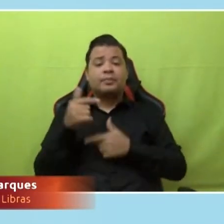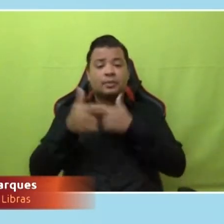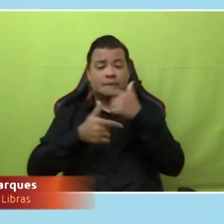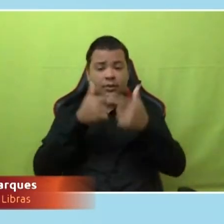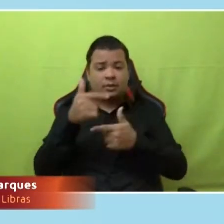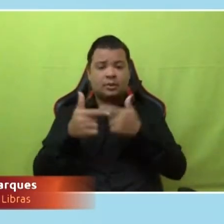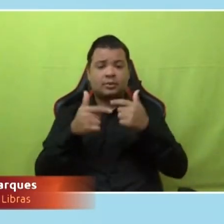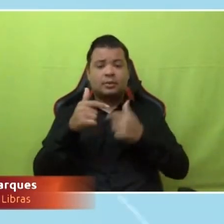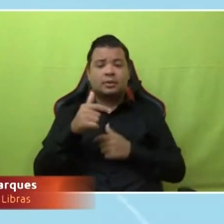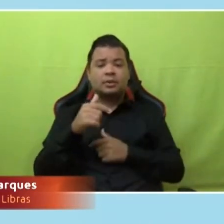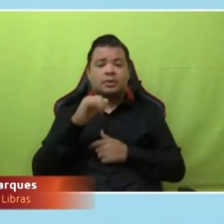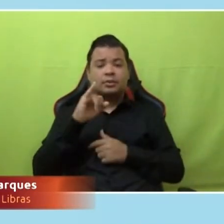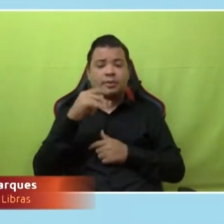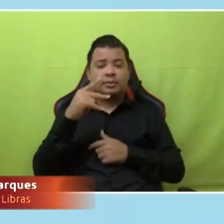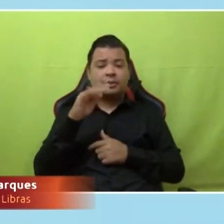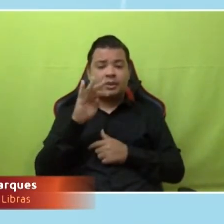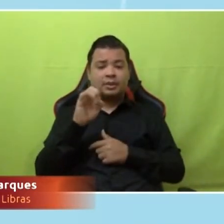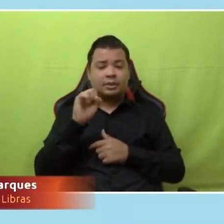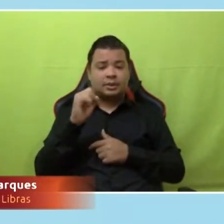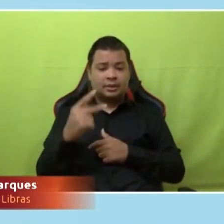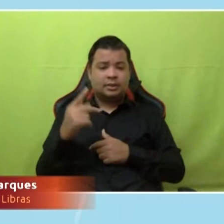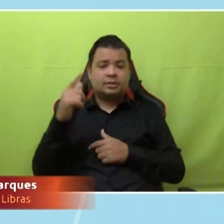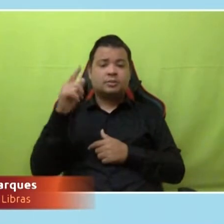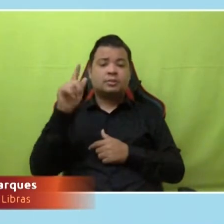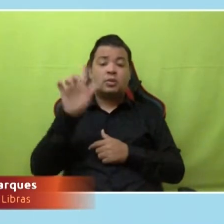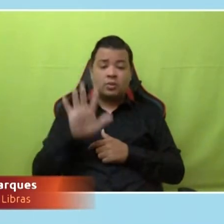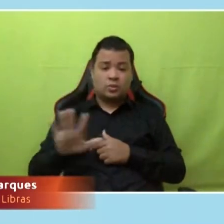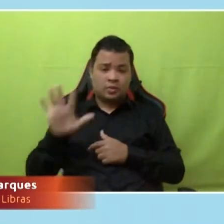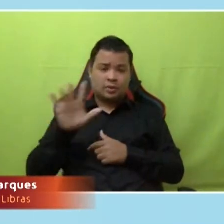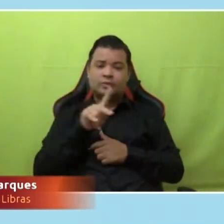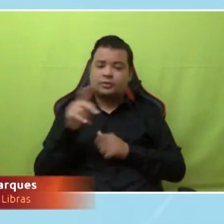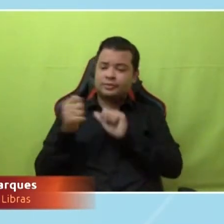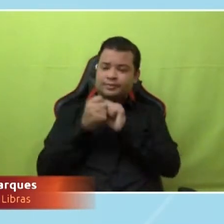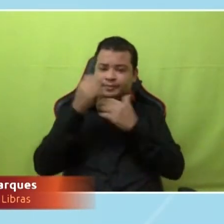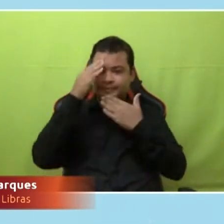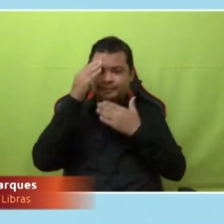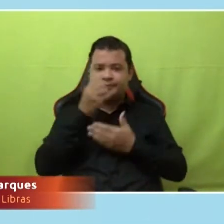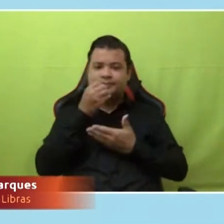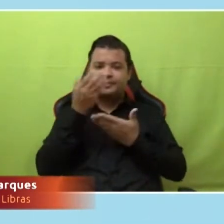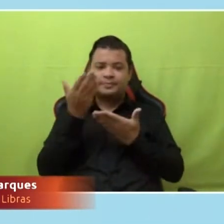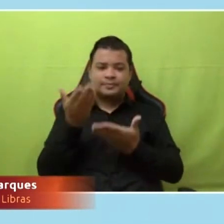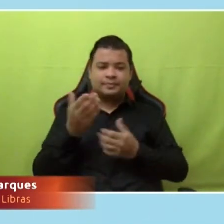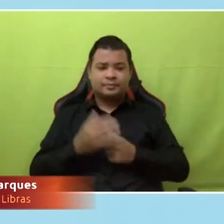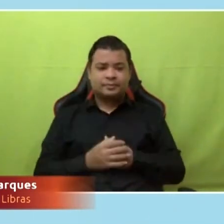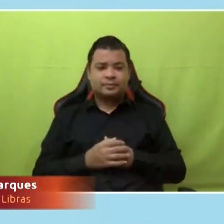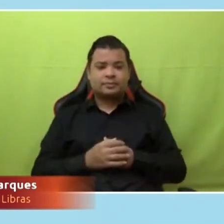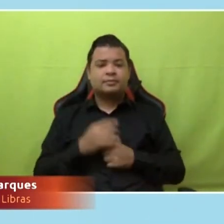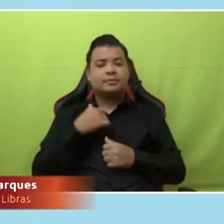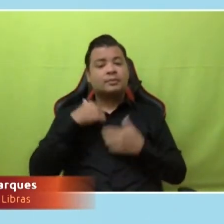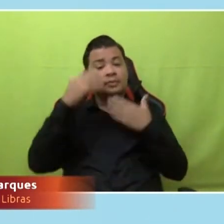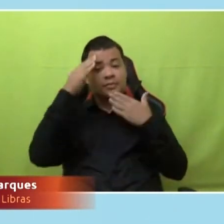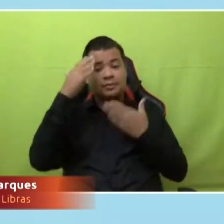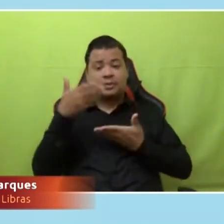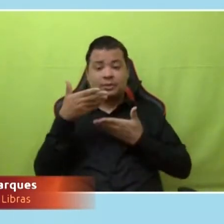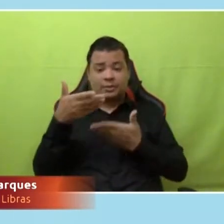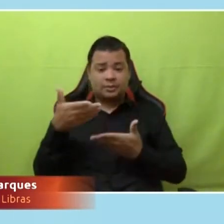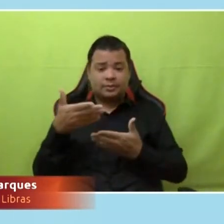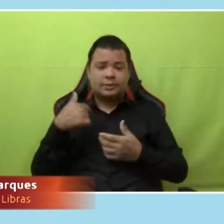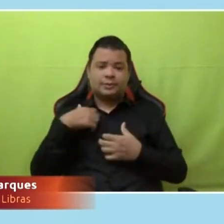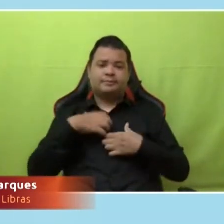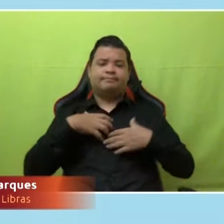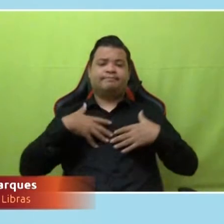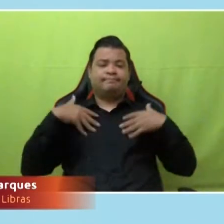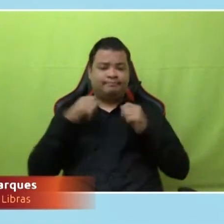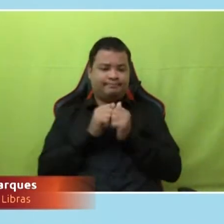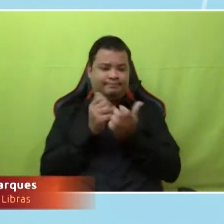sua presença, professor. Sempre bom tê-lo aqui. Muito obrigado pelo convite, Camila. É uma honra poder participar. Professor,